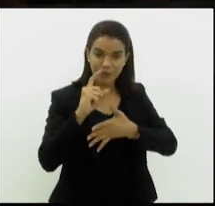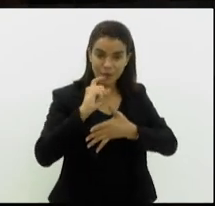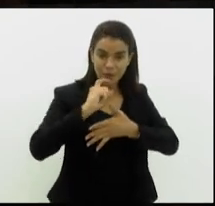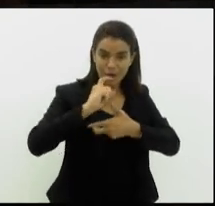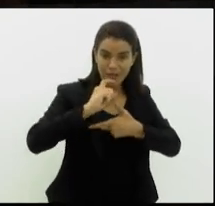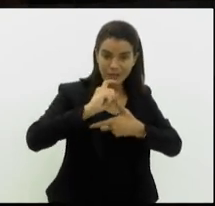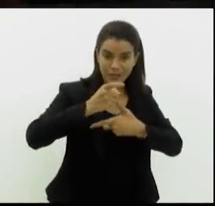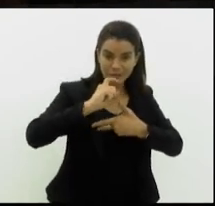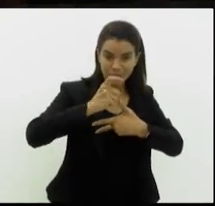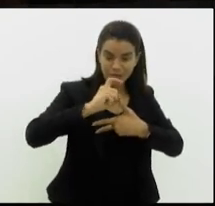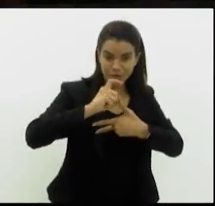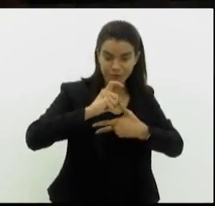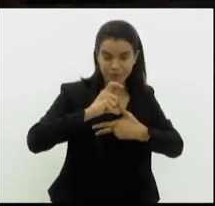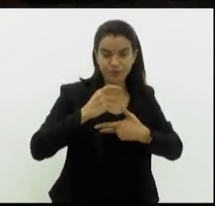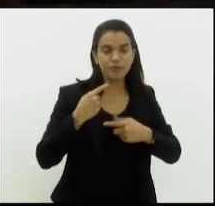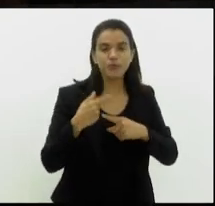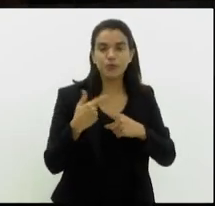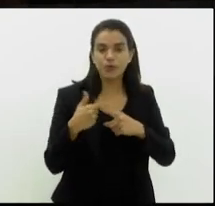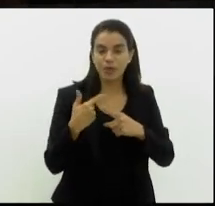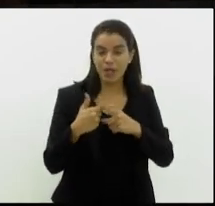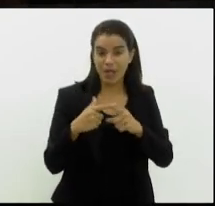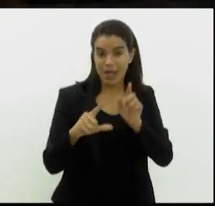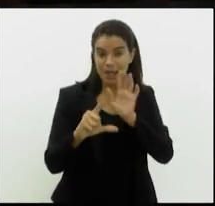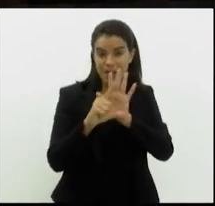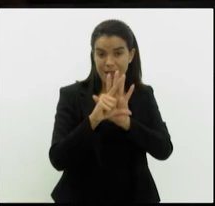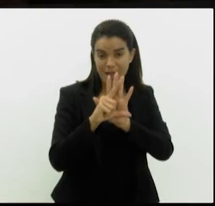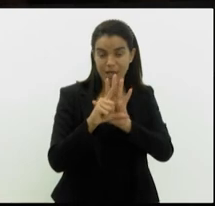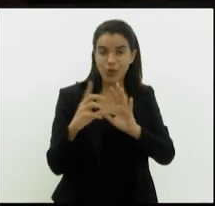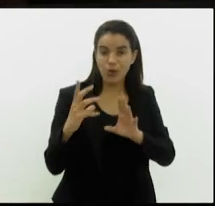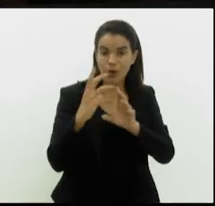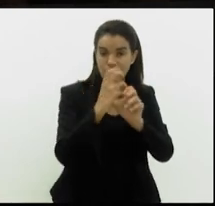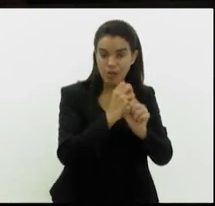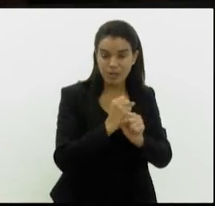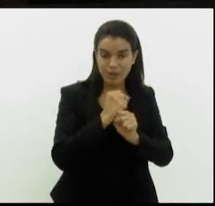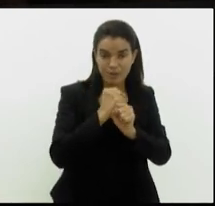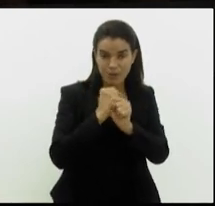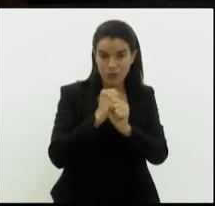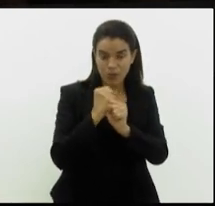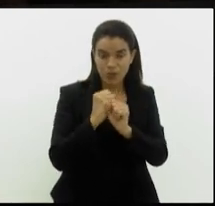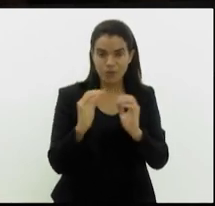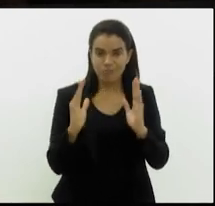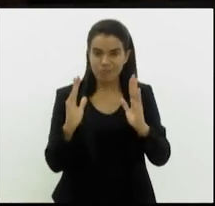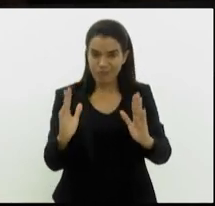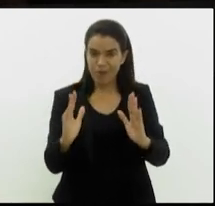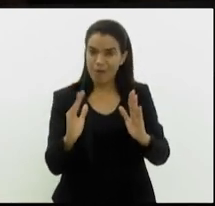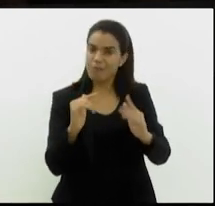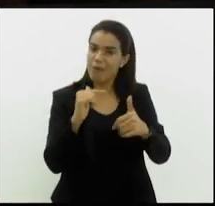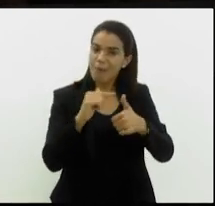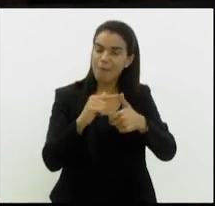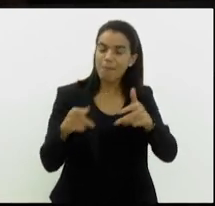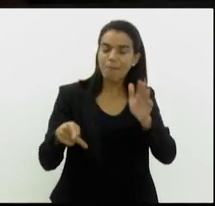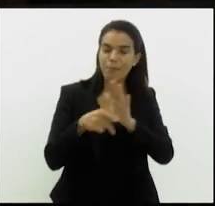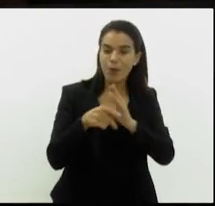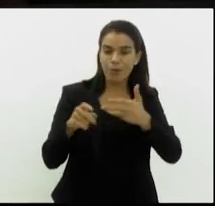diz que a LOA, a Lei de Orçamento Anual, tem que ter origem no executivo,